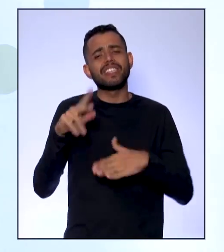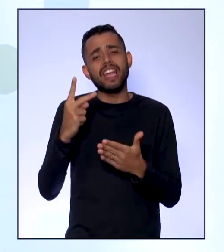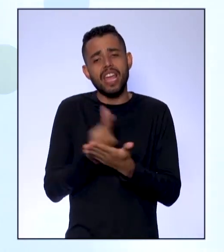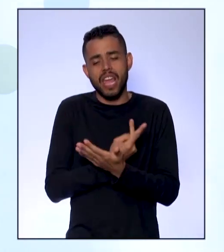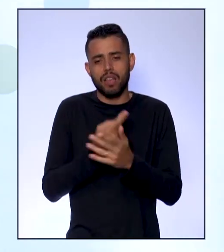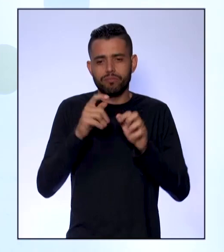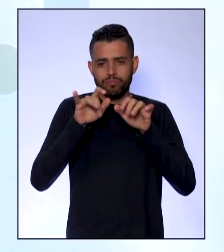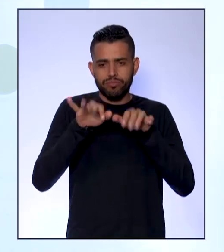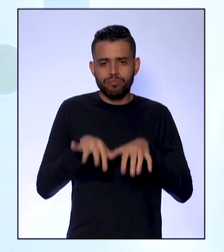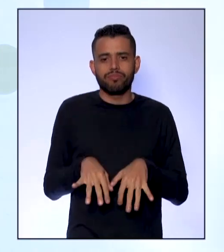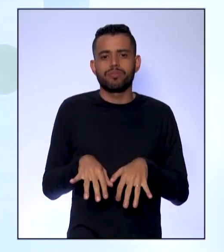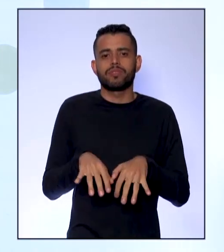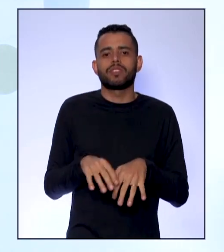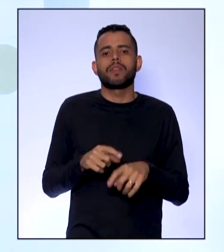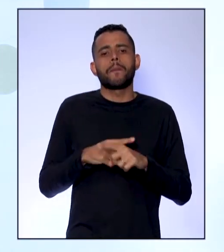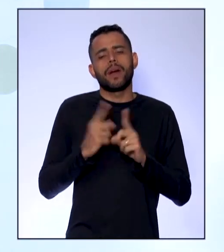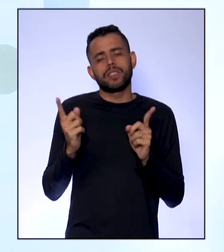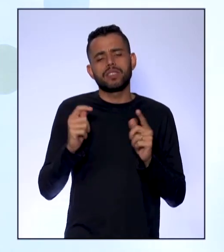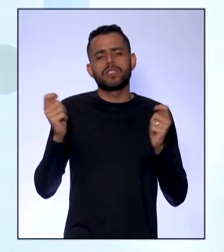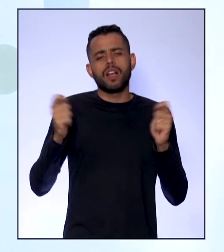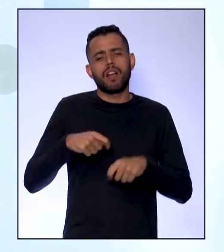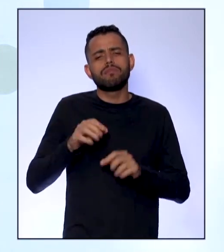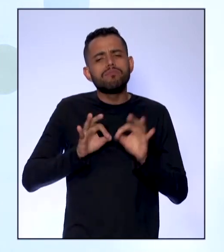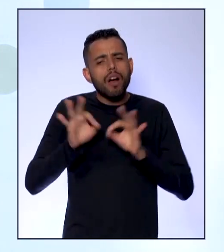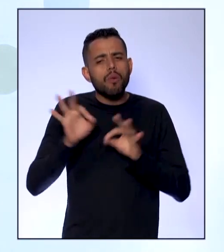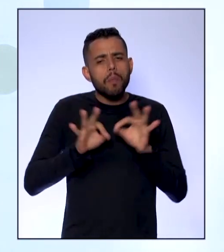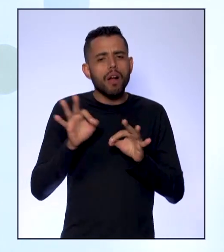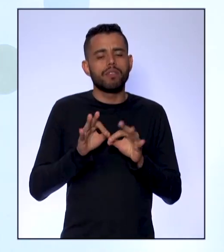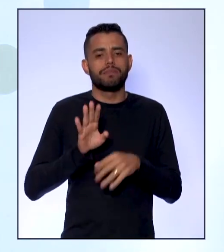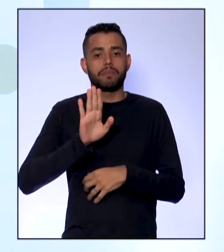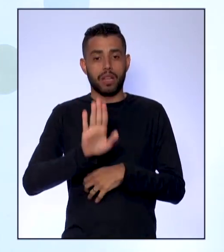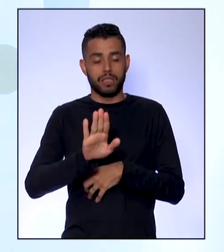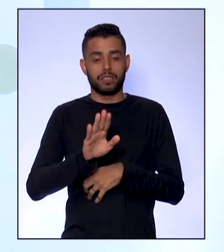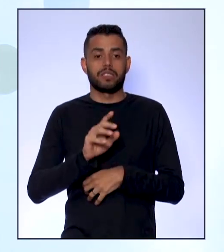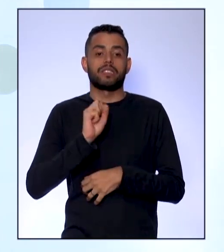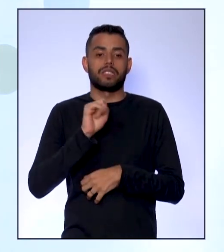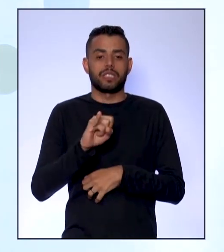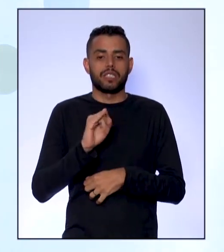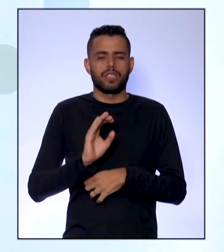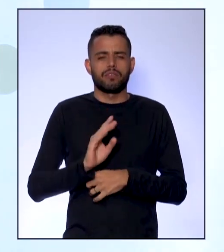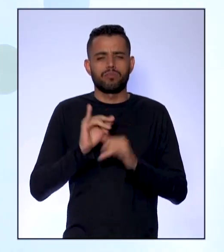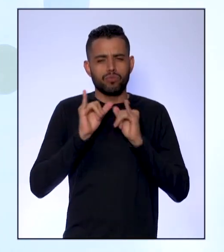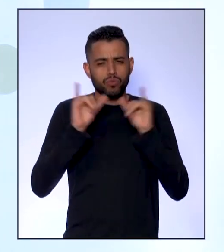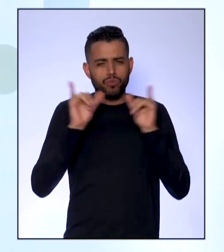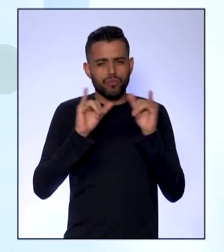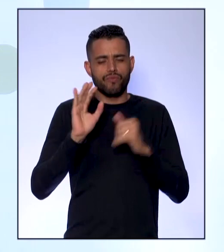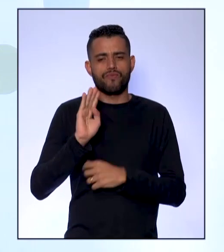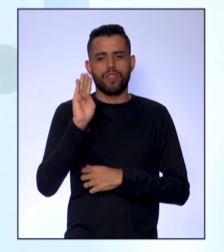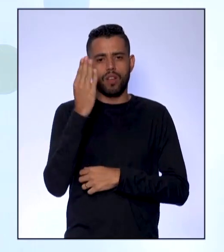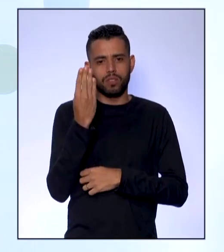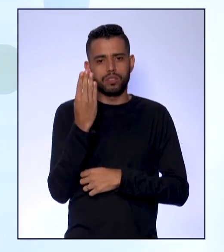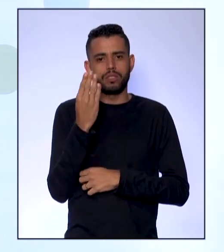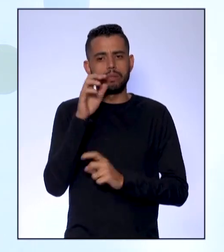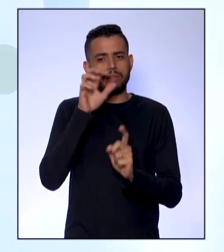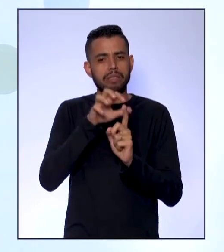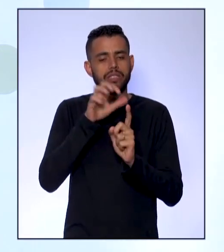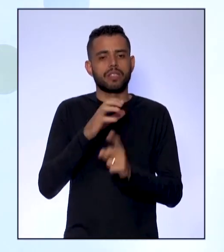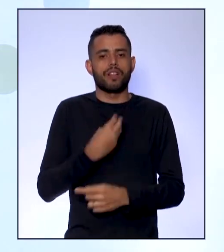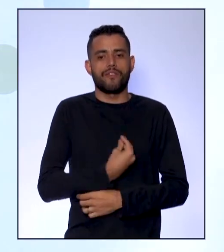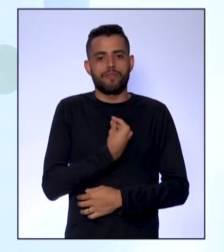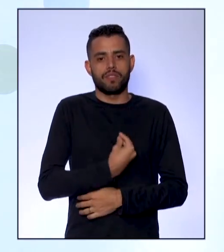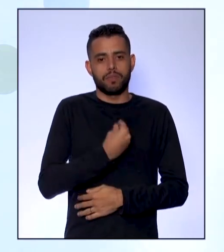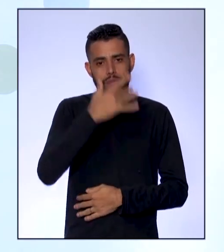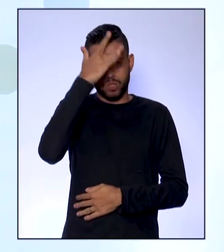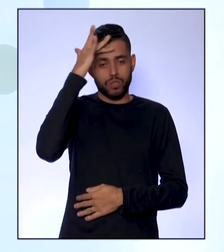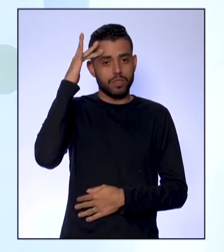acabou tendo isso, mas isso é corrigido. Agora, quando essa fake news ela afeta a vida de alguém, ela pode sim ter